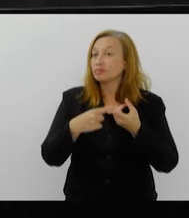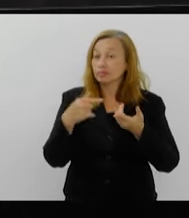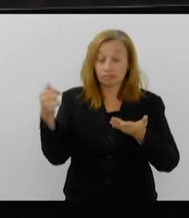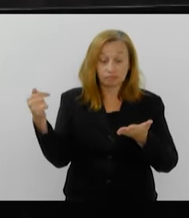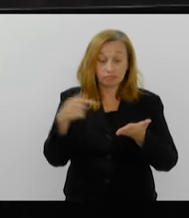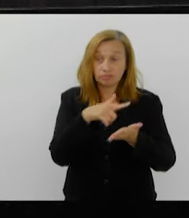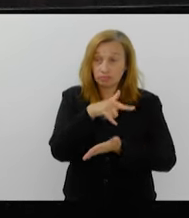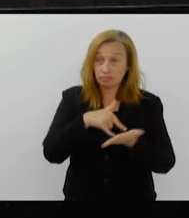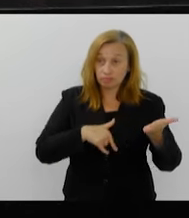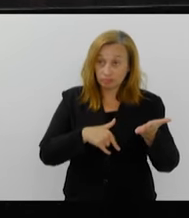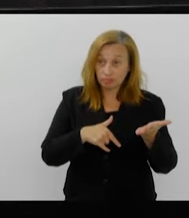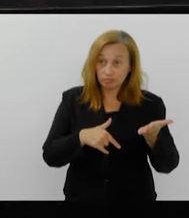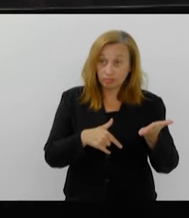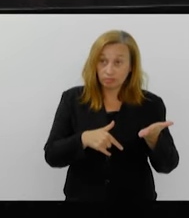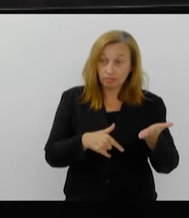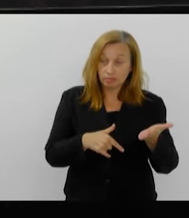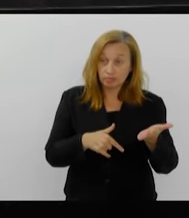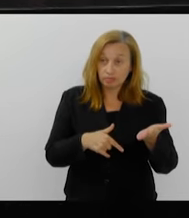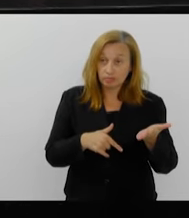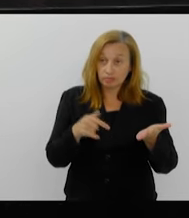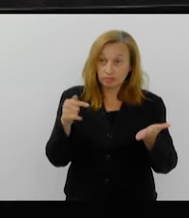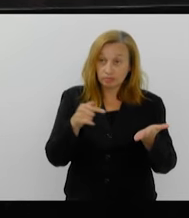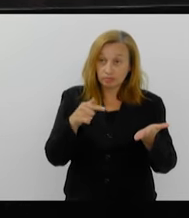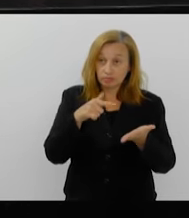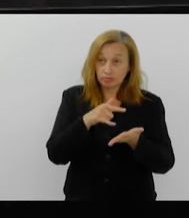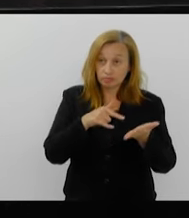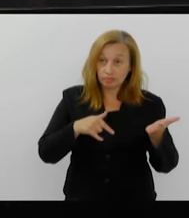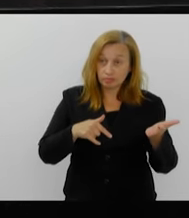que materializa a